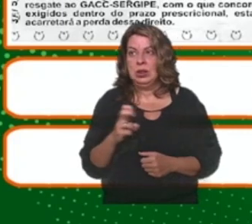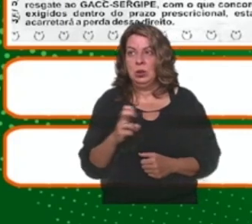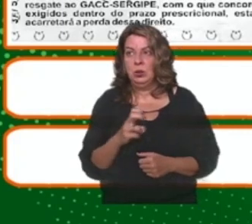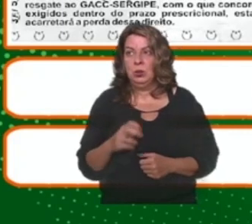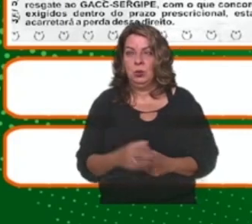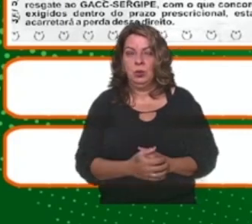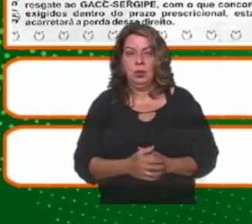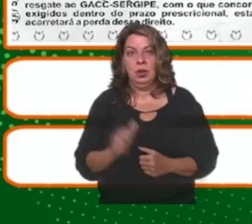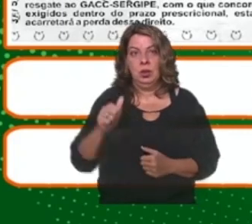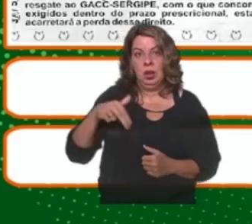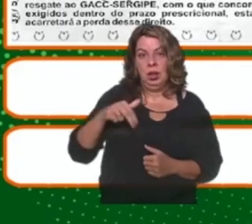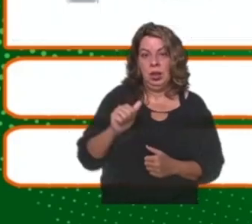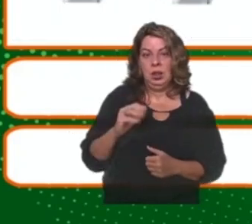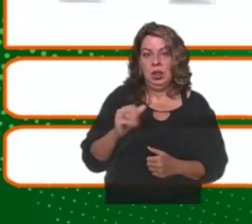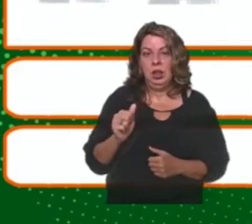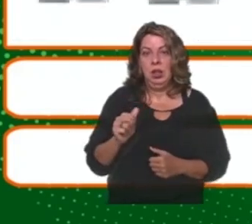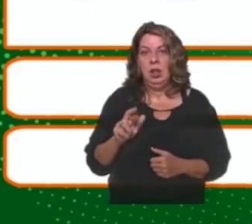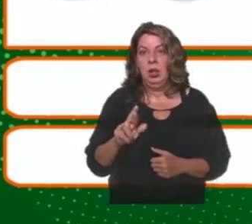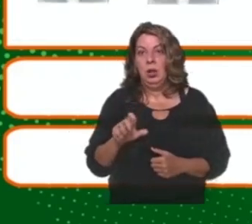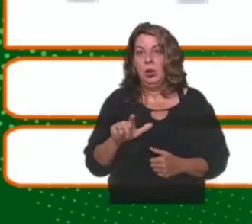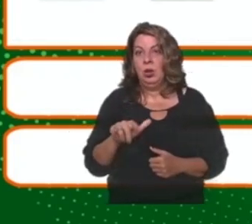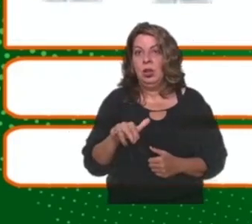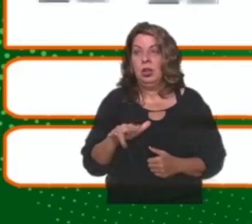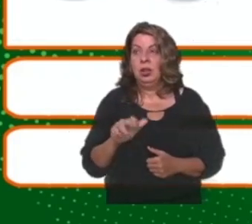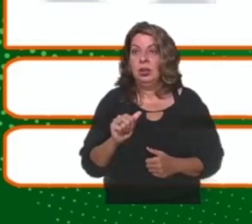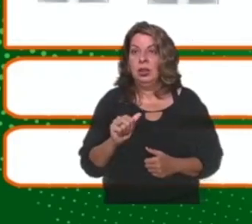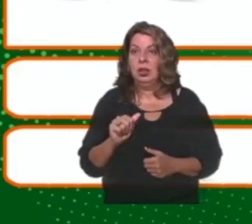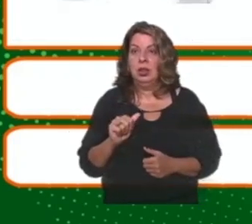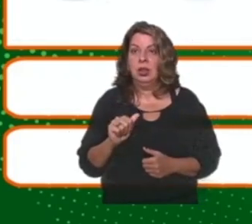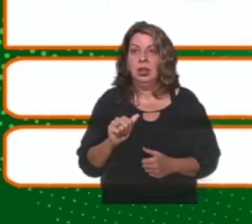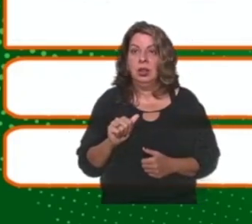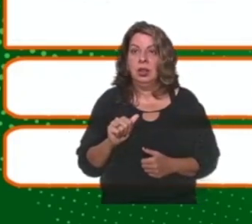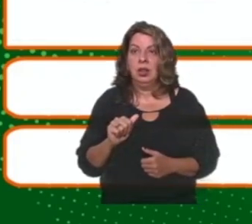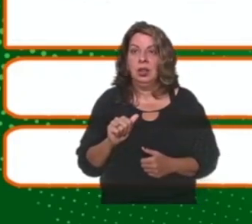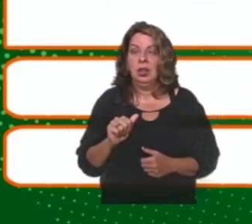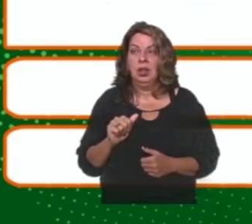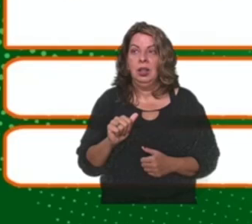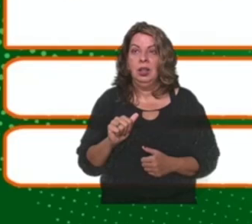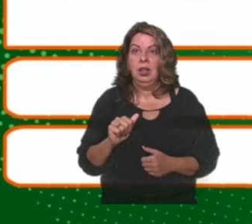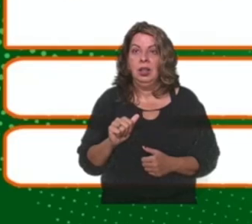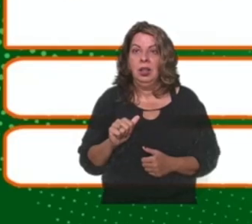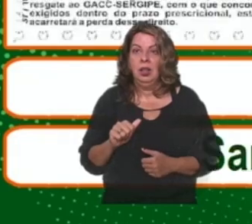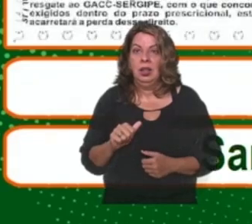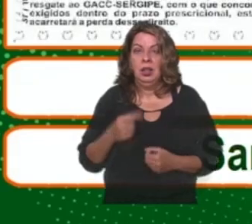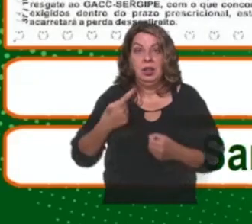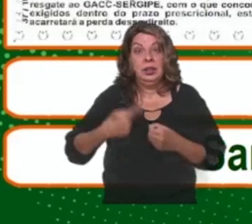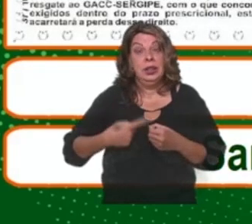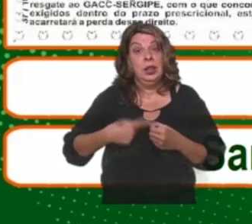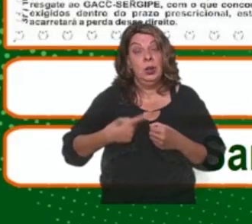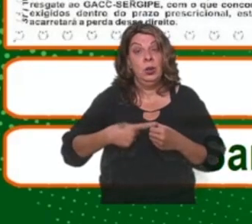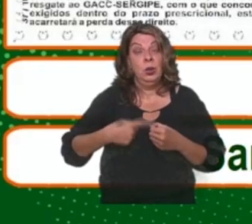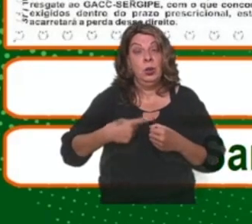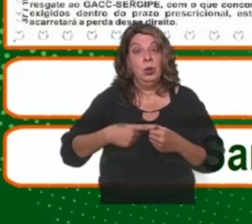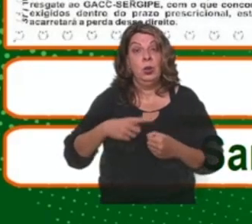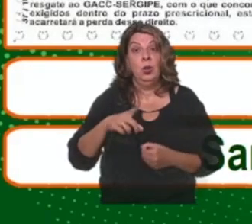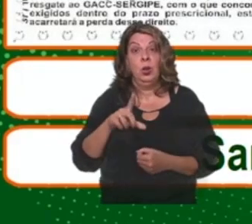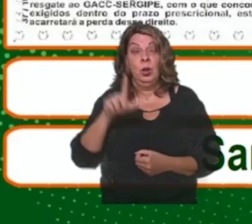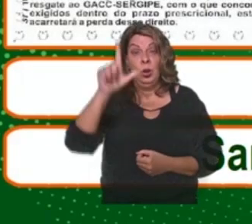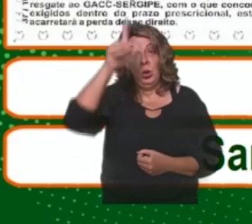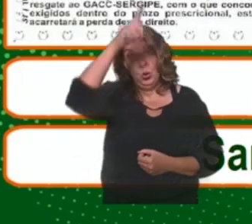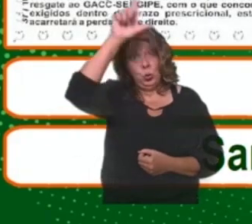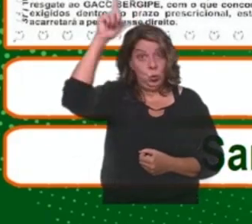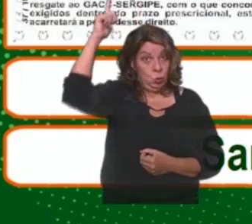518855. Alô, Ana Carolina. É de Nossa Senhora das Lourdes. Não, Lourdes, né? É, Nossa Senhora de Lourdes. Isso